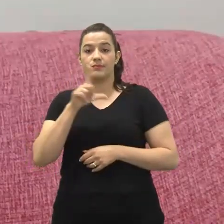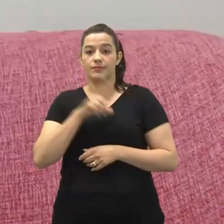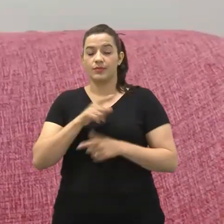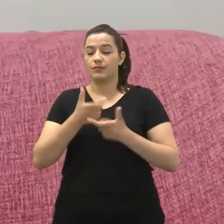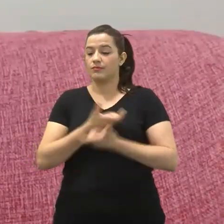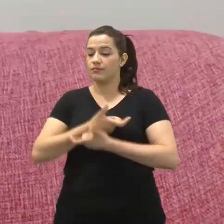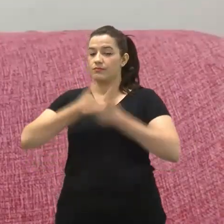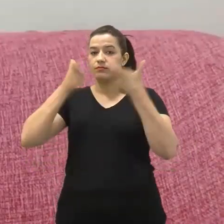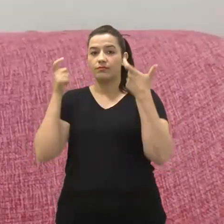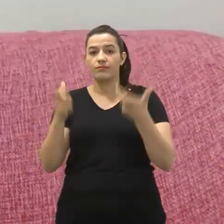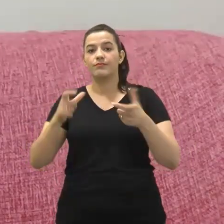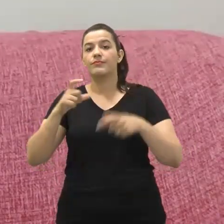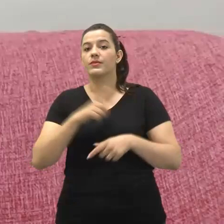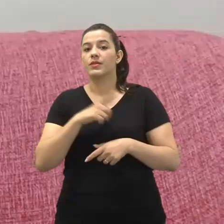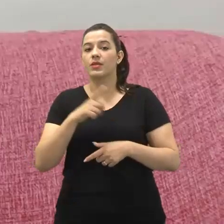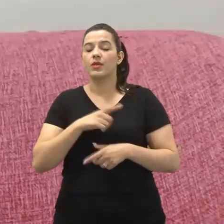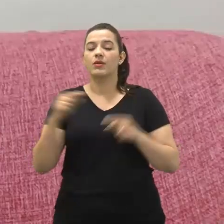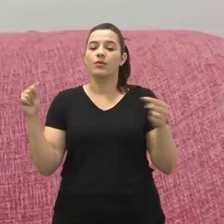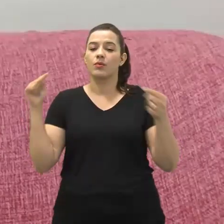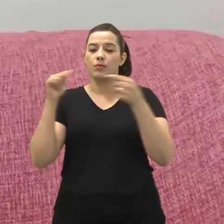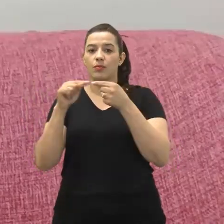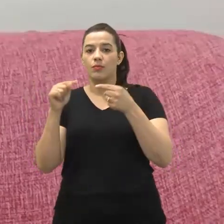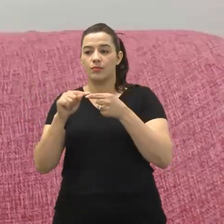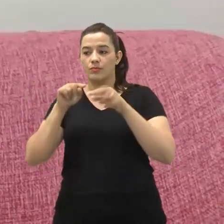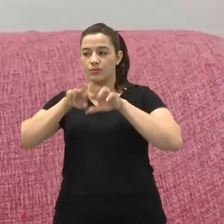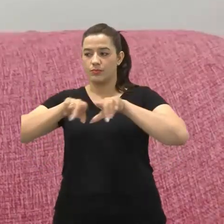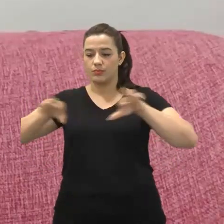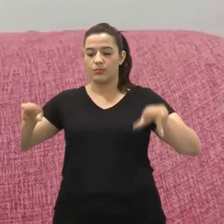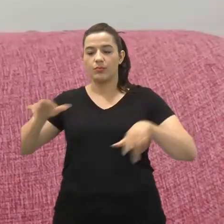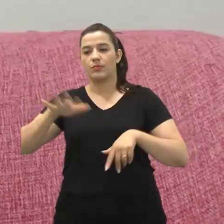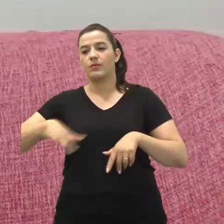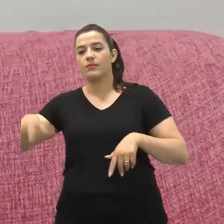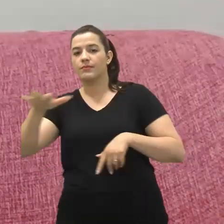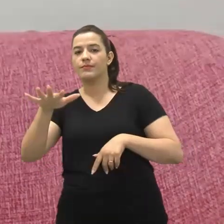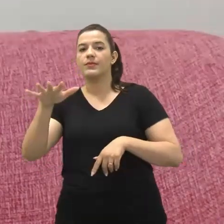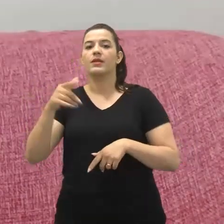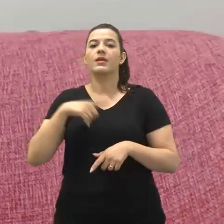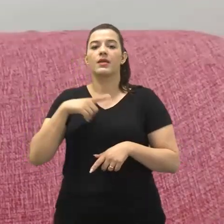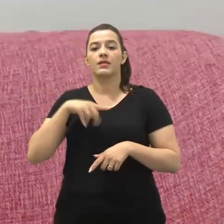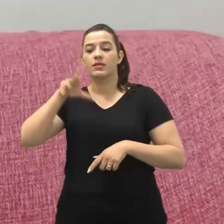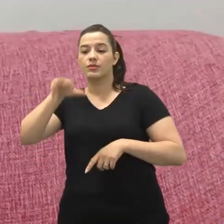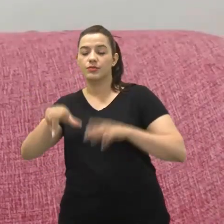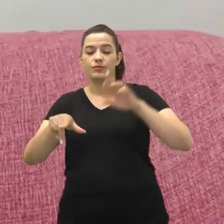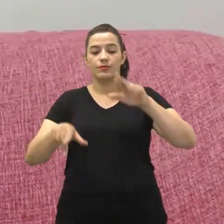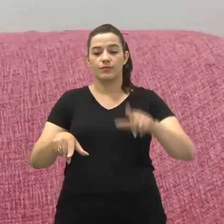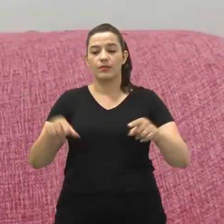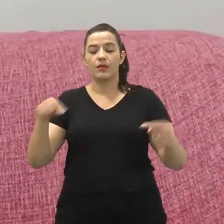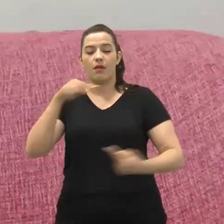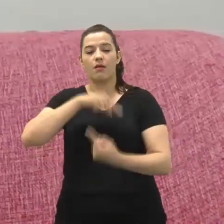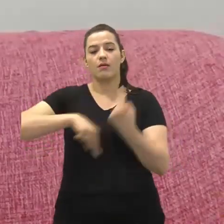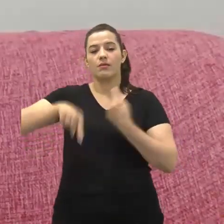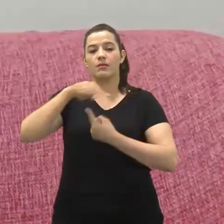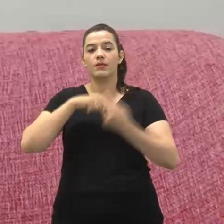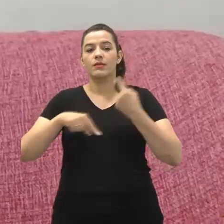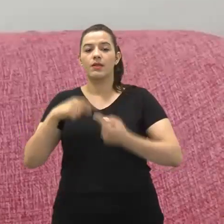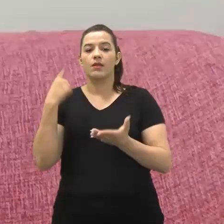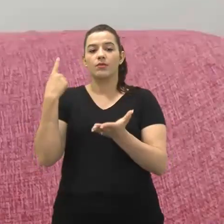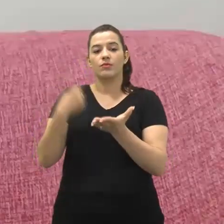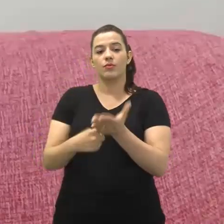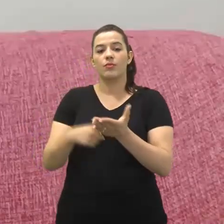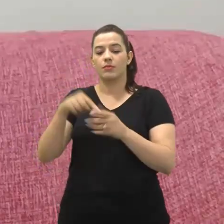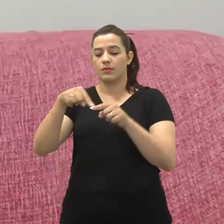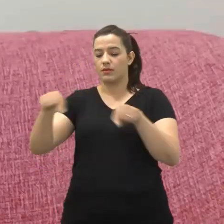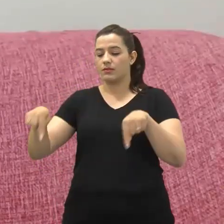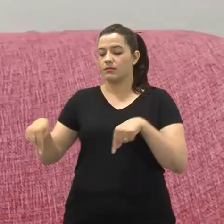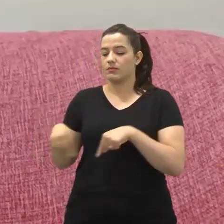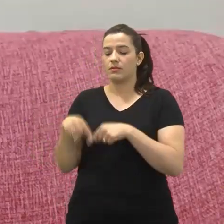admissão relacional essa dimensão é onde diferentes relações que se estabelecem dentro de uma